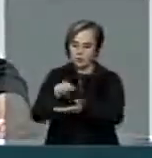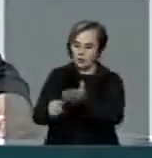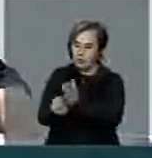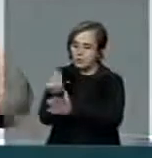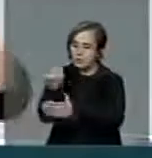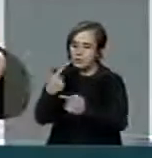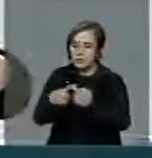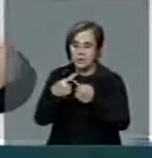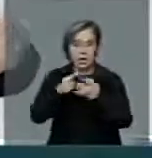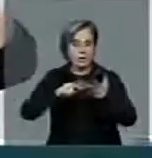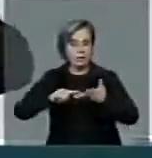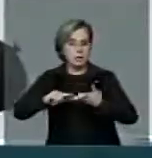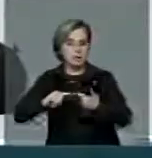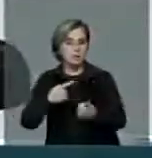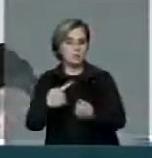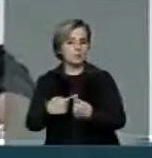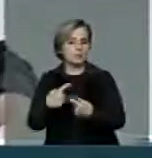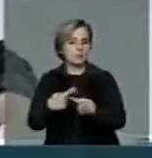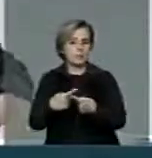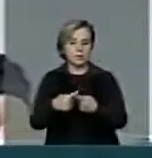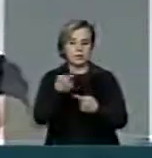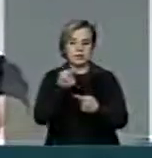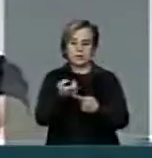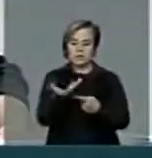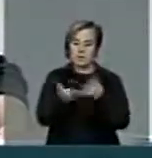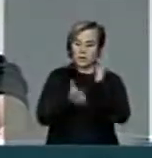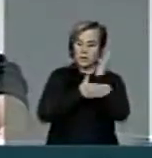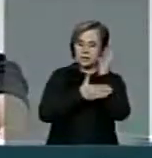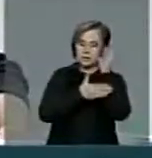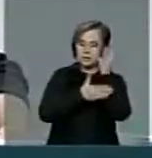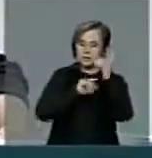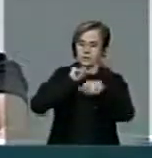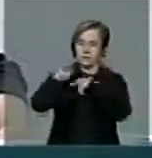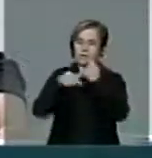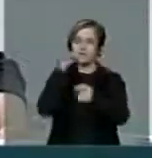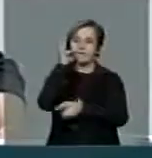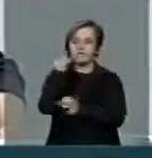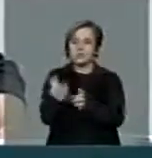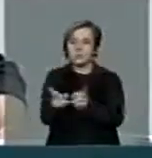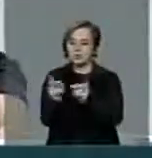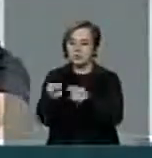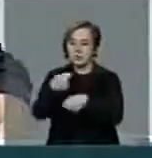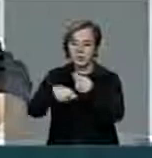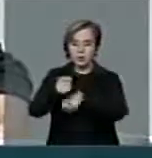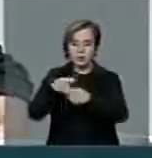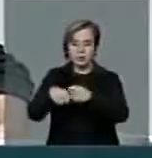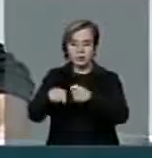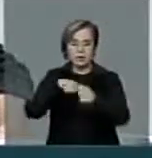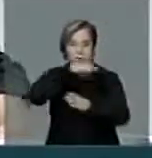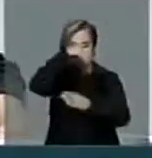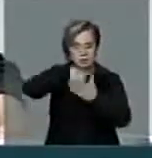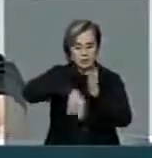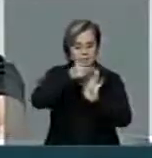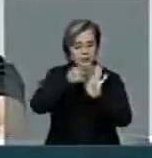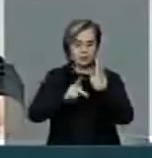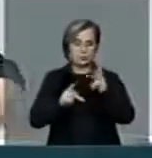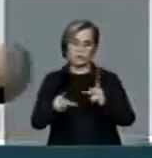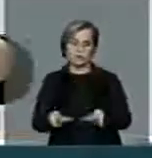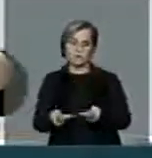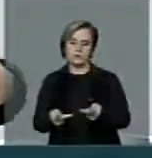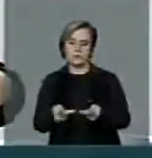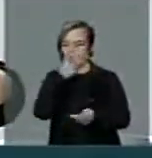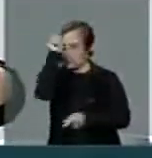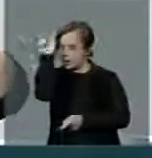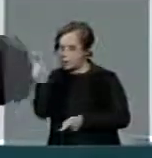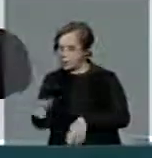quê? Porque ele vai querer que essa madeira seja comercializada. E ele vai ter que ter com isso um plano. Então ele vai dizer o que ele vai fazer. Ele